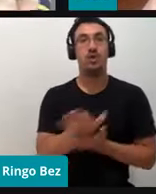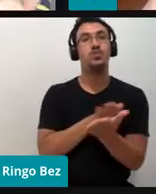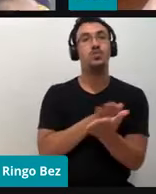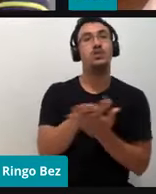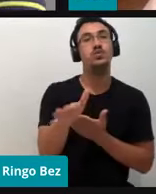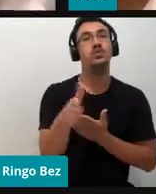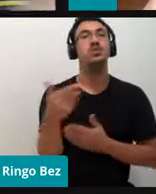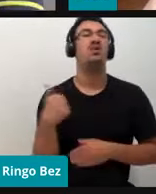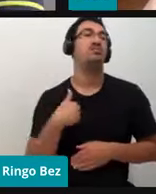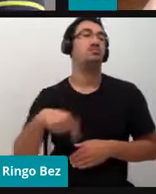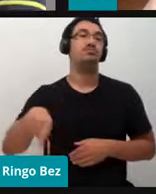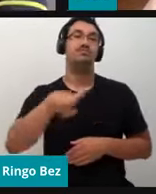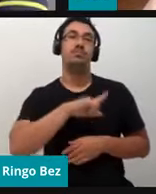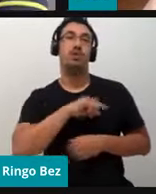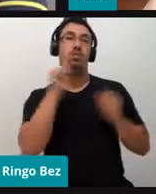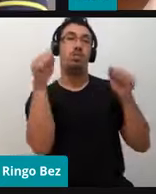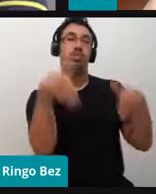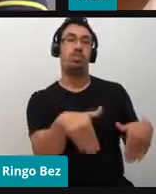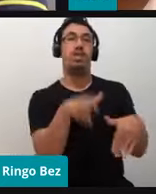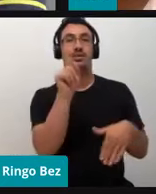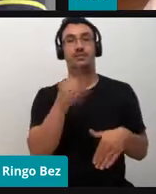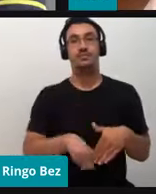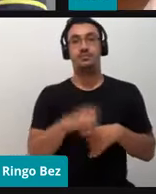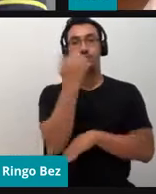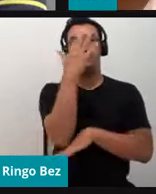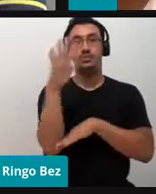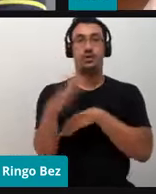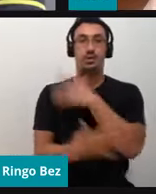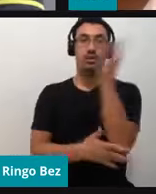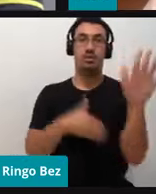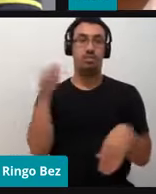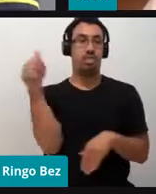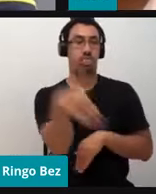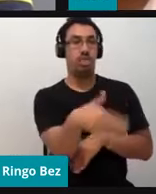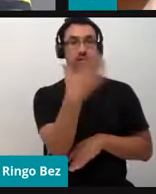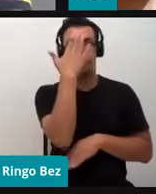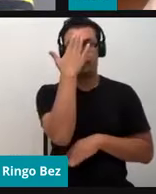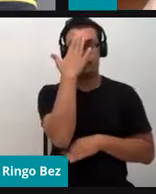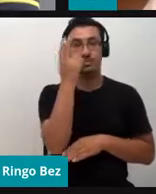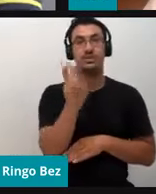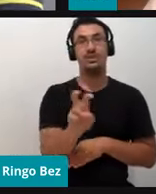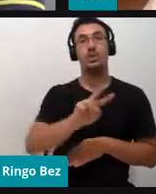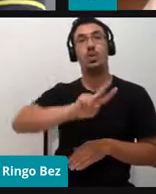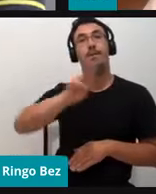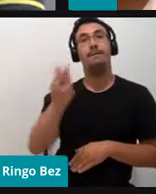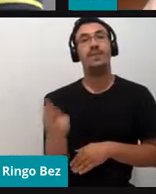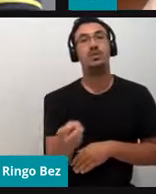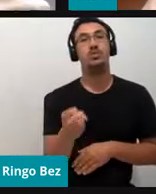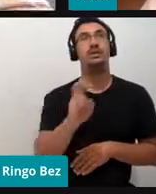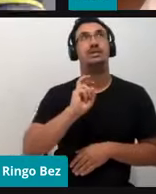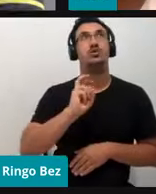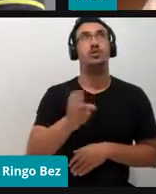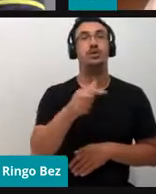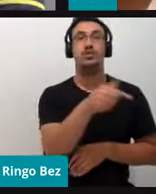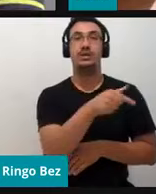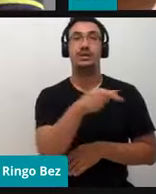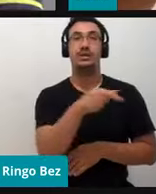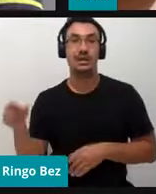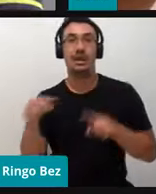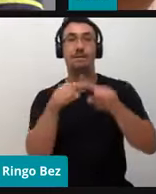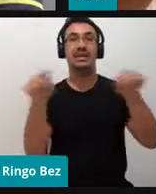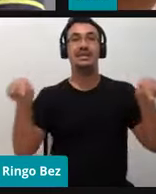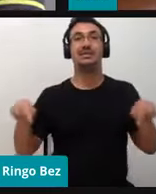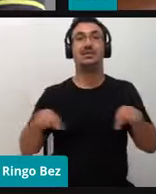resto, gente, é despejado na natureza. É como se fosse 5.715 piscinas olímpicas diárias